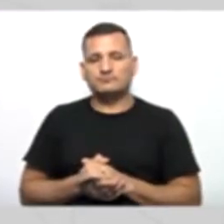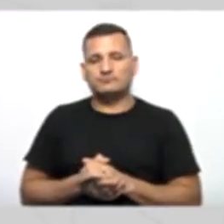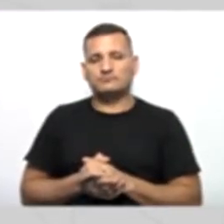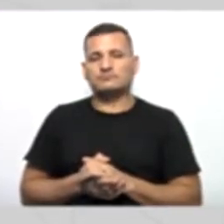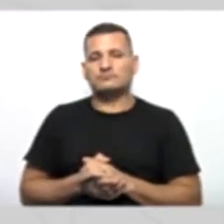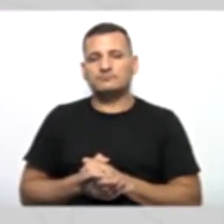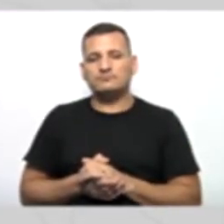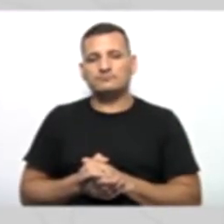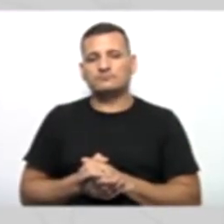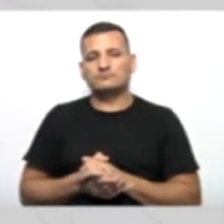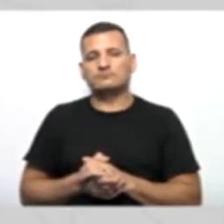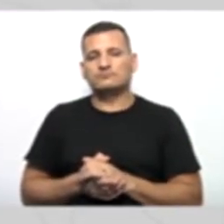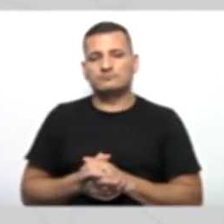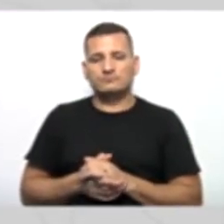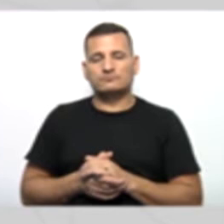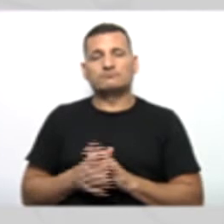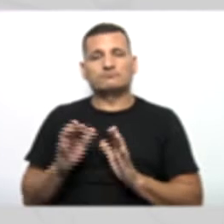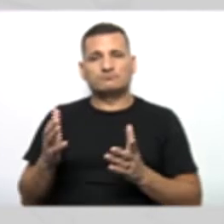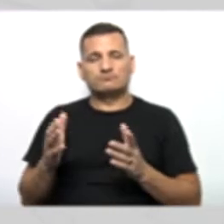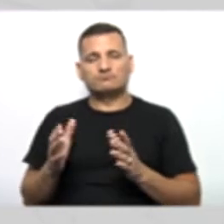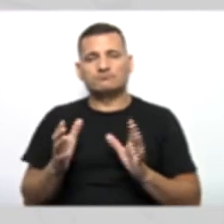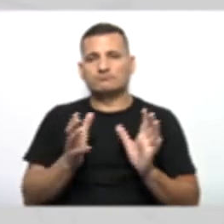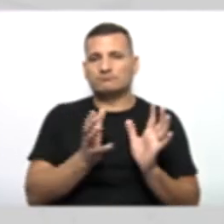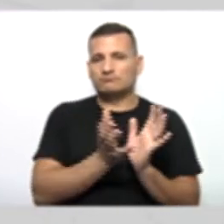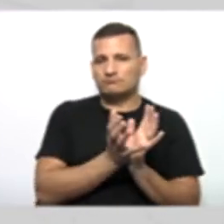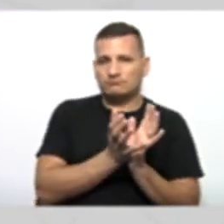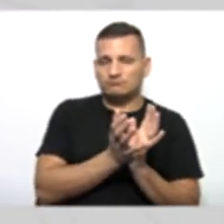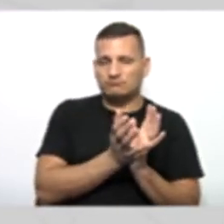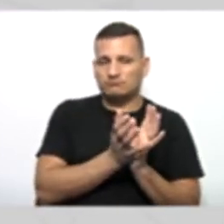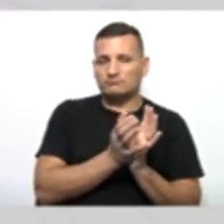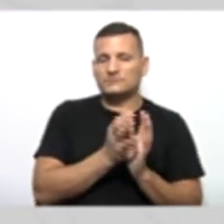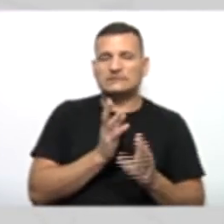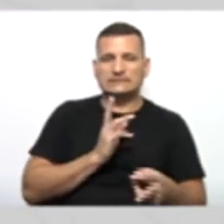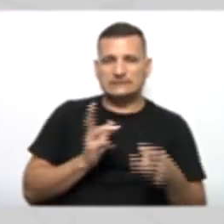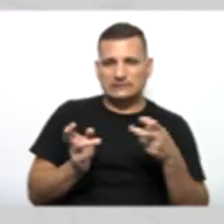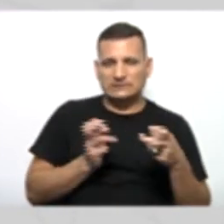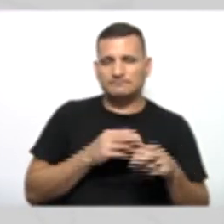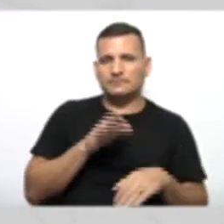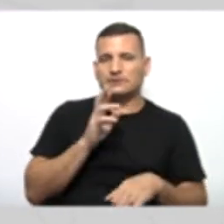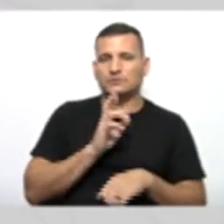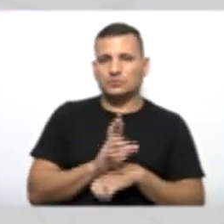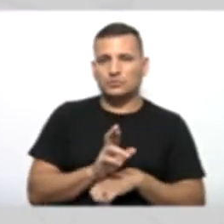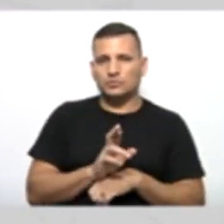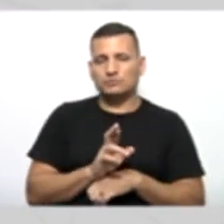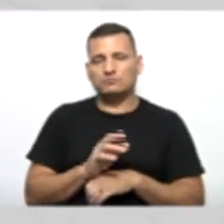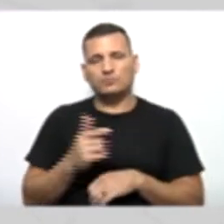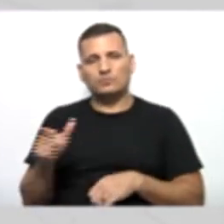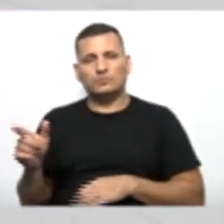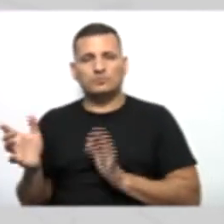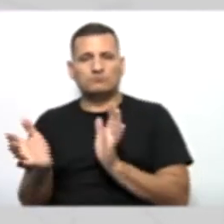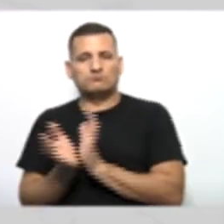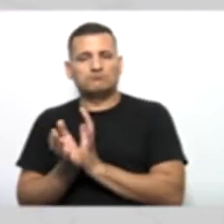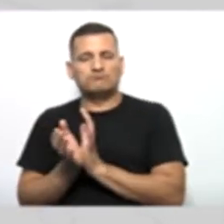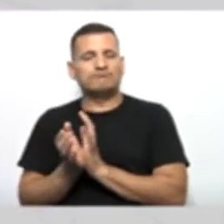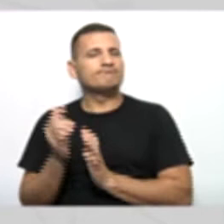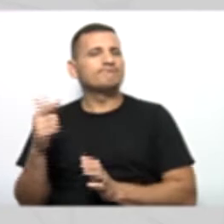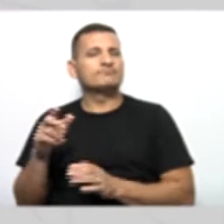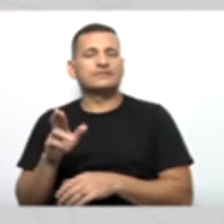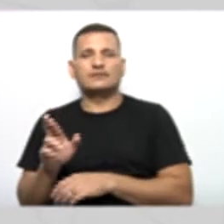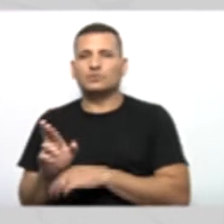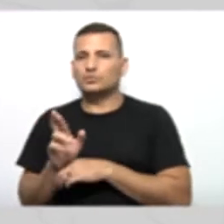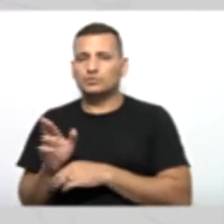Então, enquanto uma parte da população consome muitos recursos, uma grande parte dessas pessoas